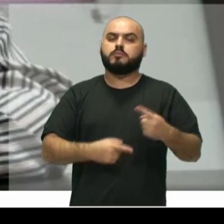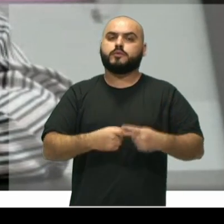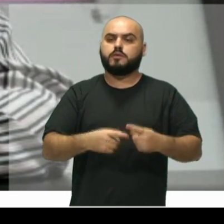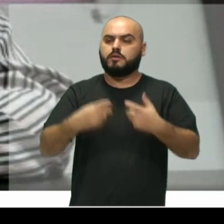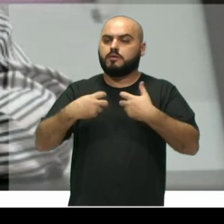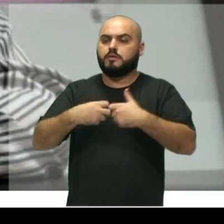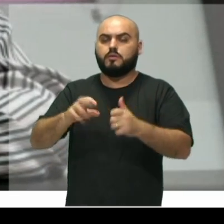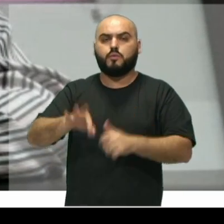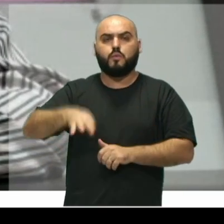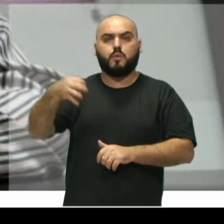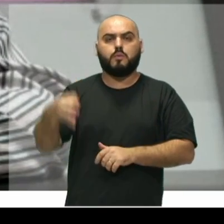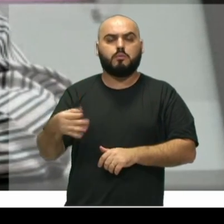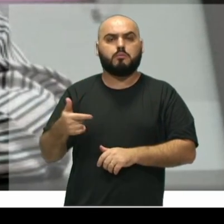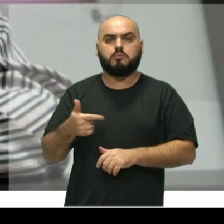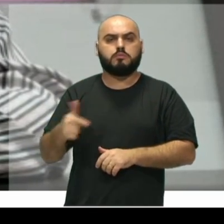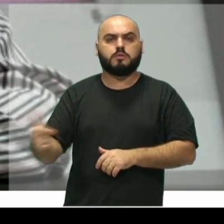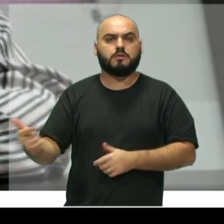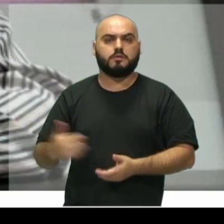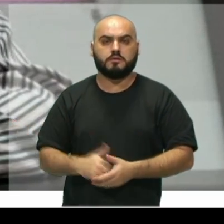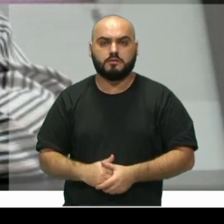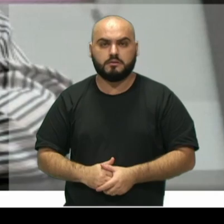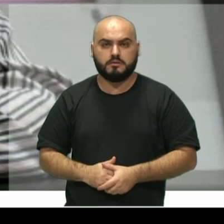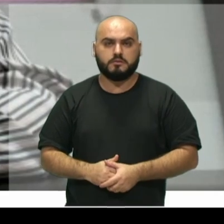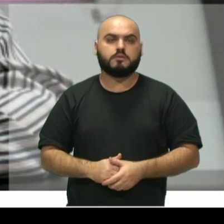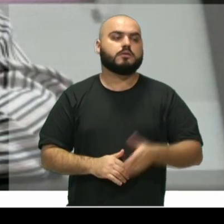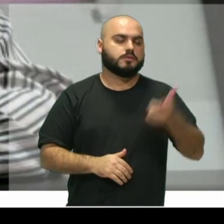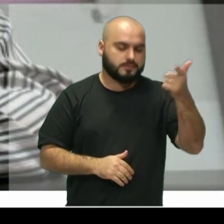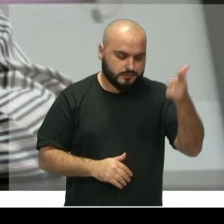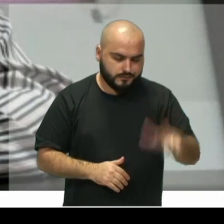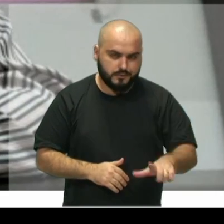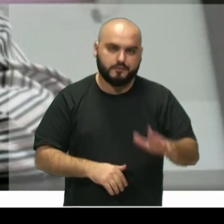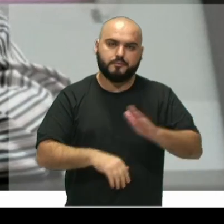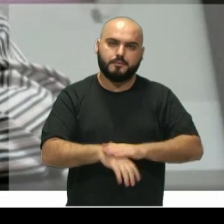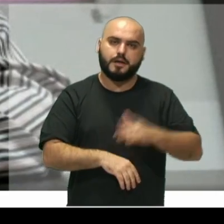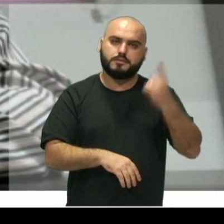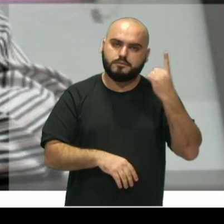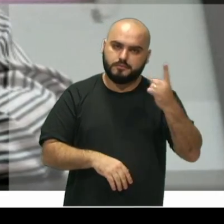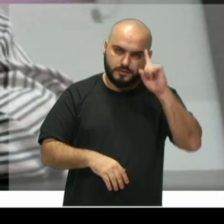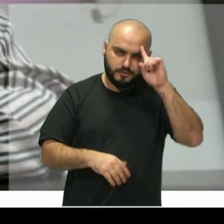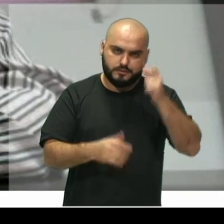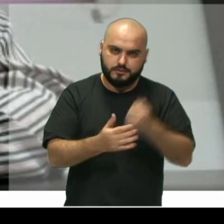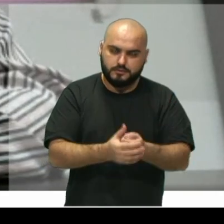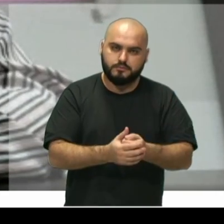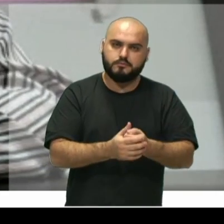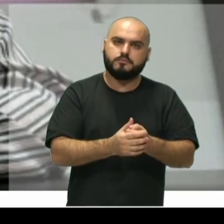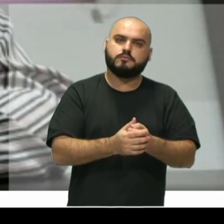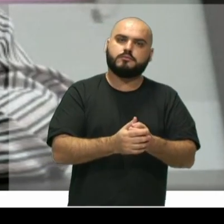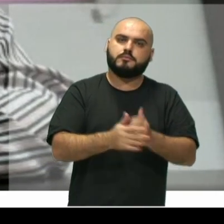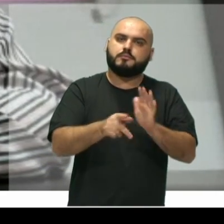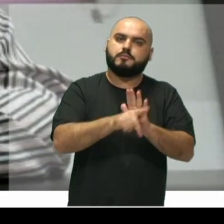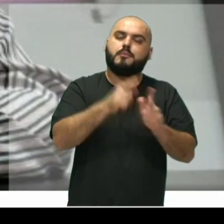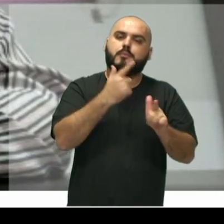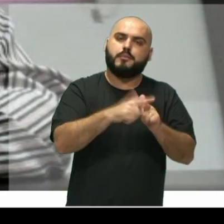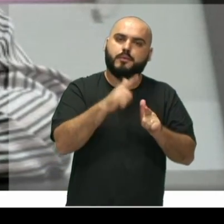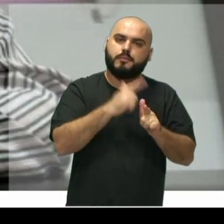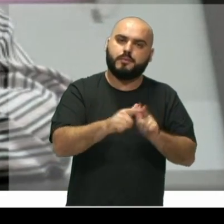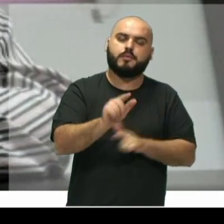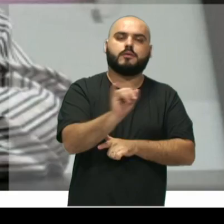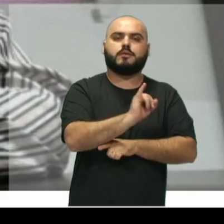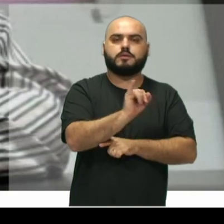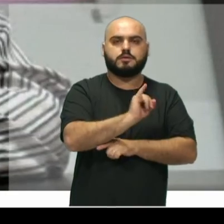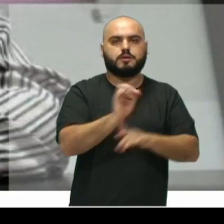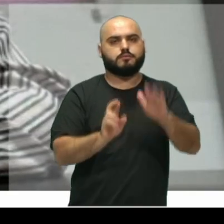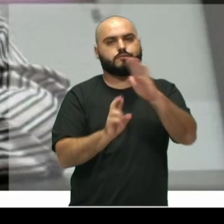agora se cria mais um transtorno por decisão arbitrária, unilateral, de quem opera a rodoviária no município.